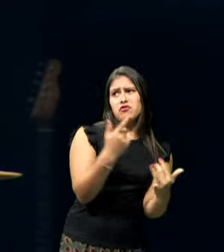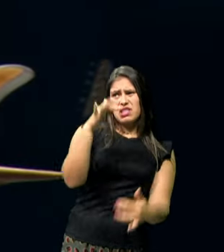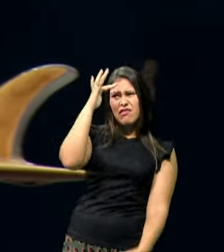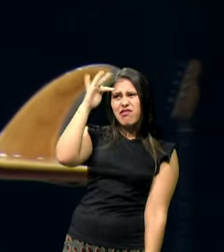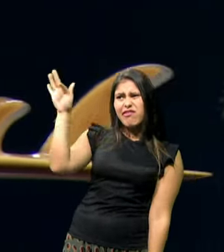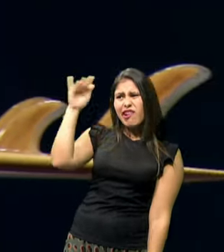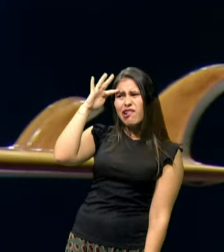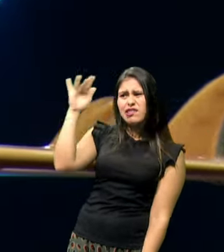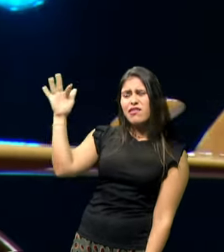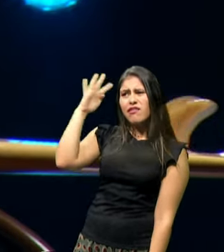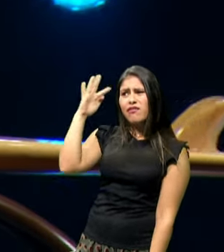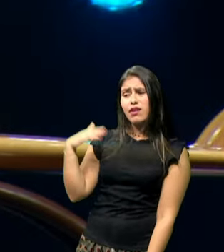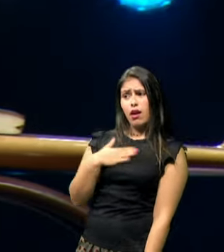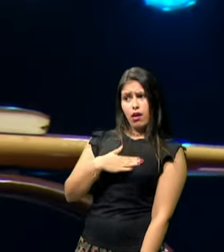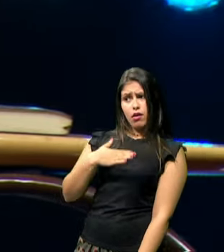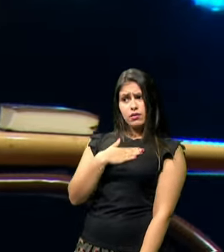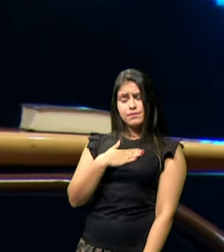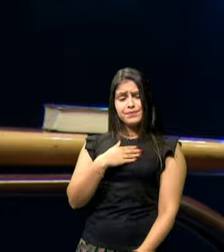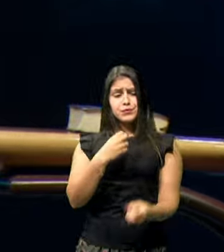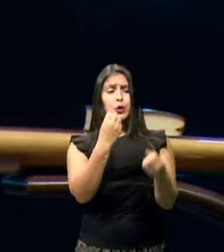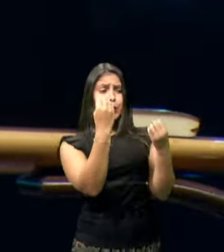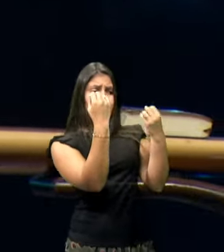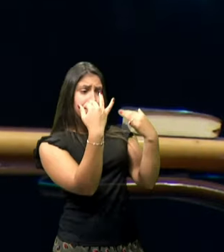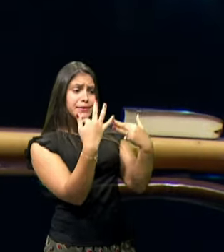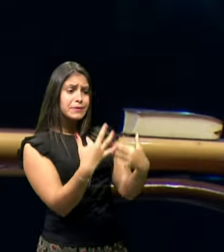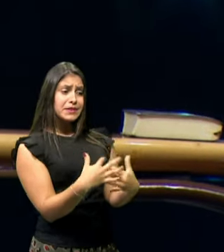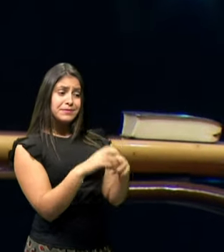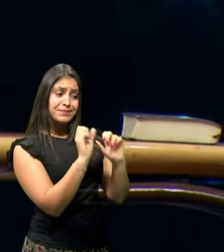linda. Então deixa eu falar uma coisa para você.